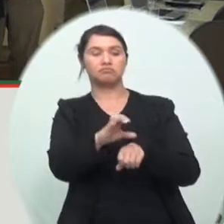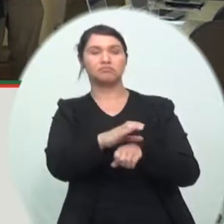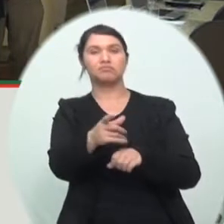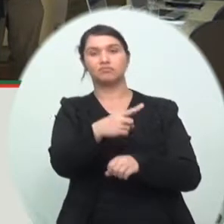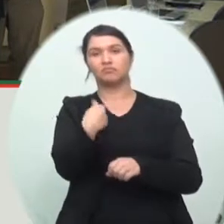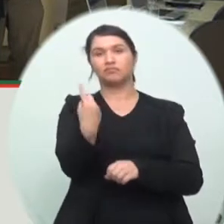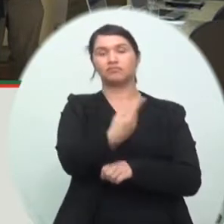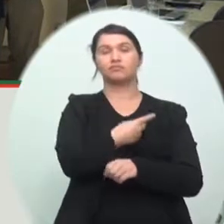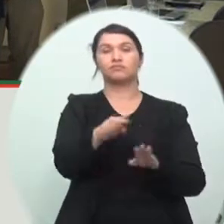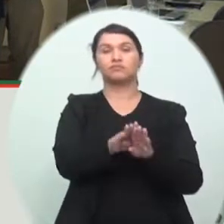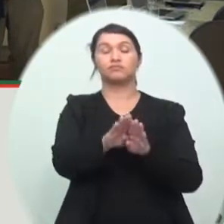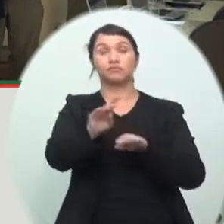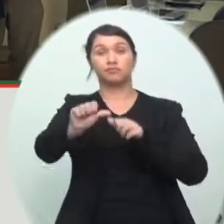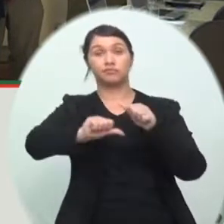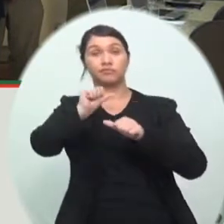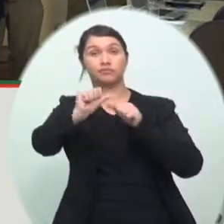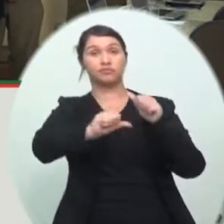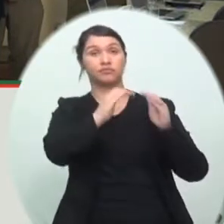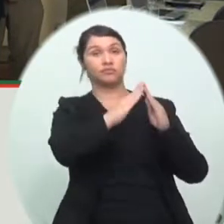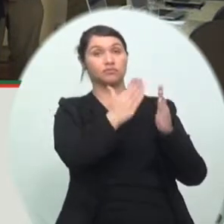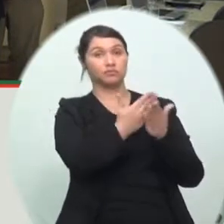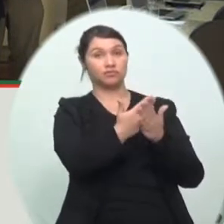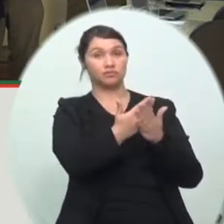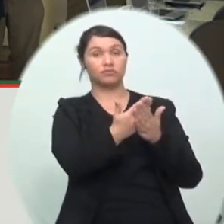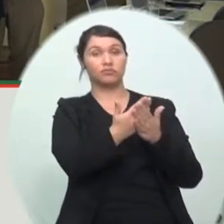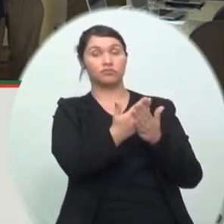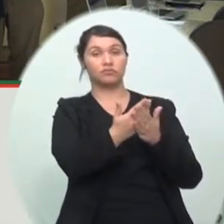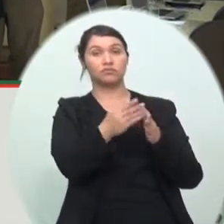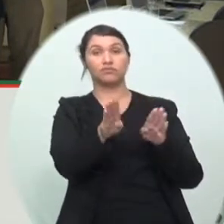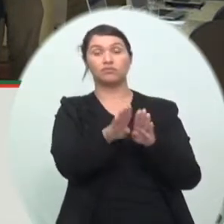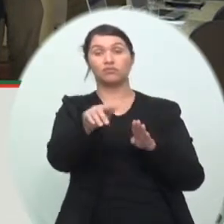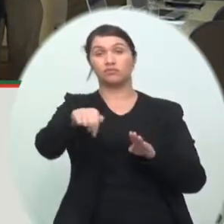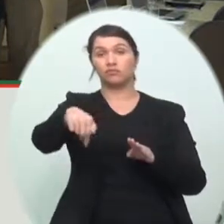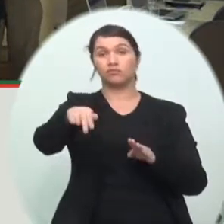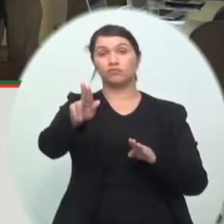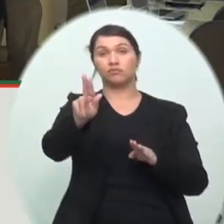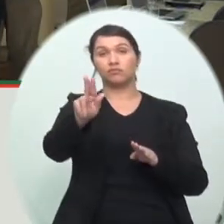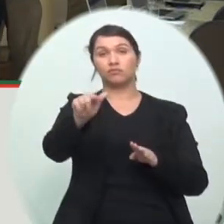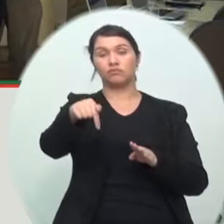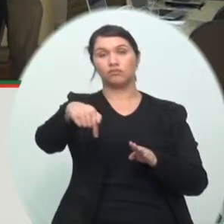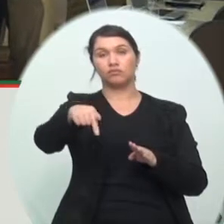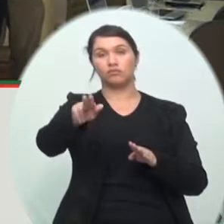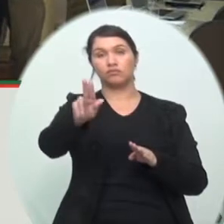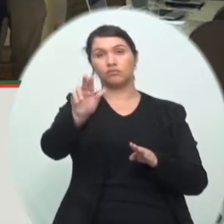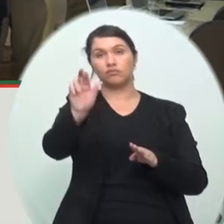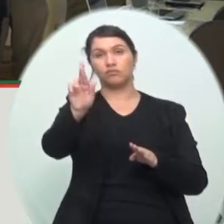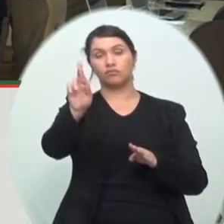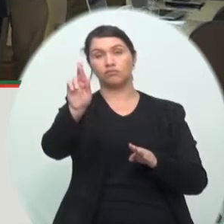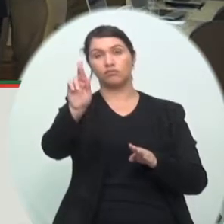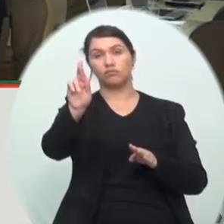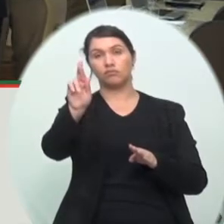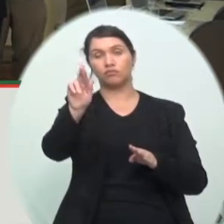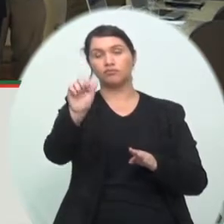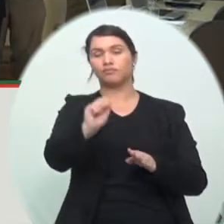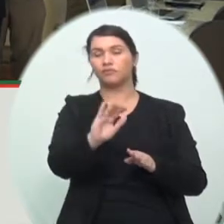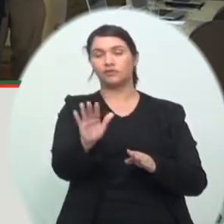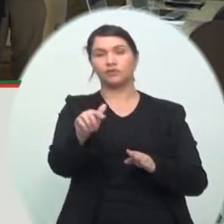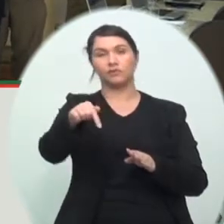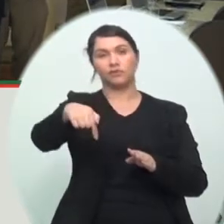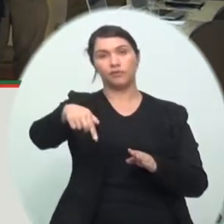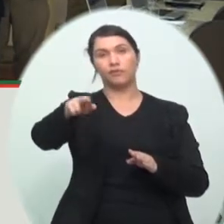conseguimos também transformar uma escola num quartel. E essa transformação, os senhores tiveram um papel importante.